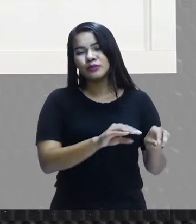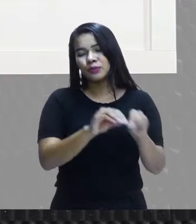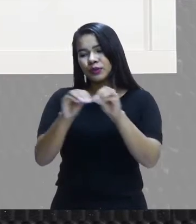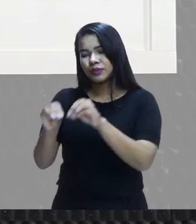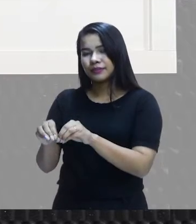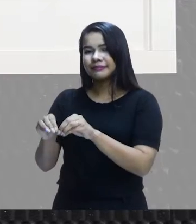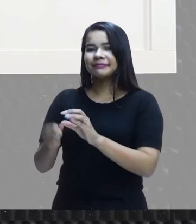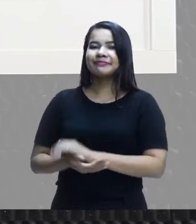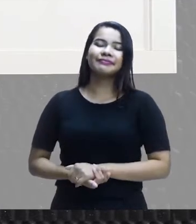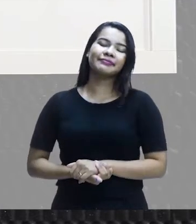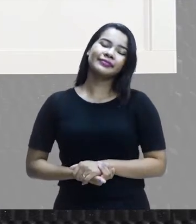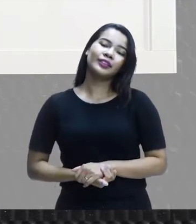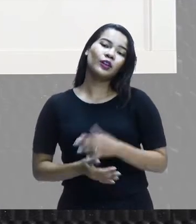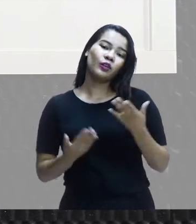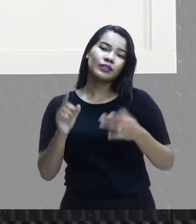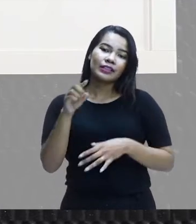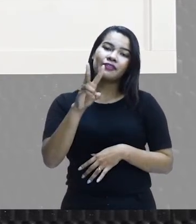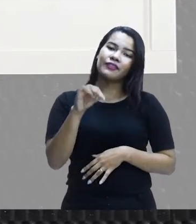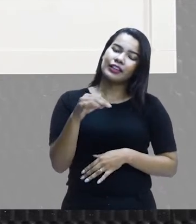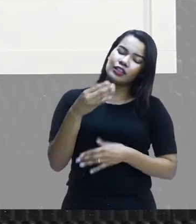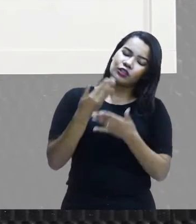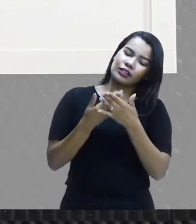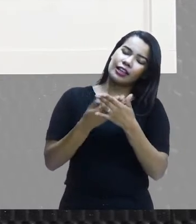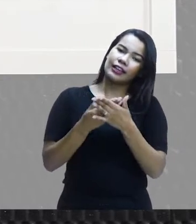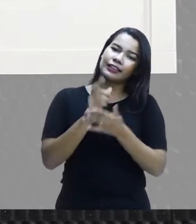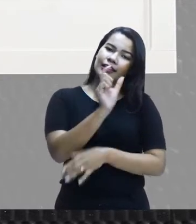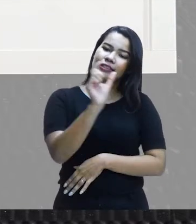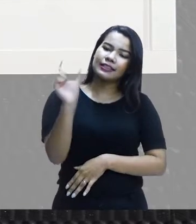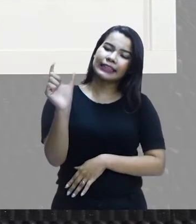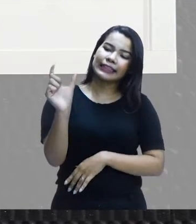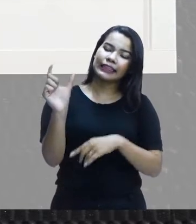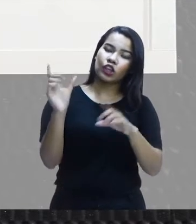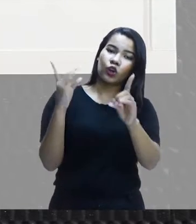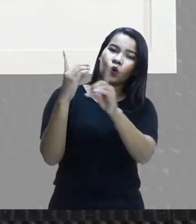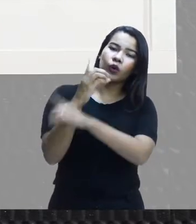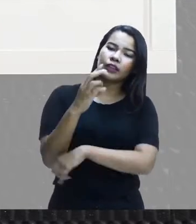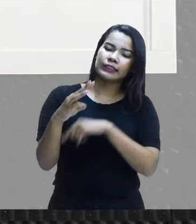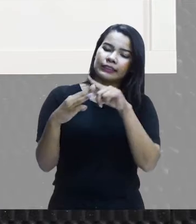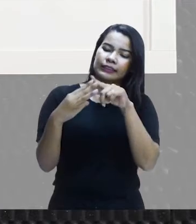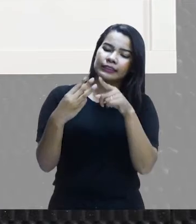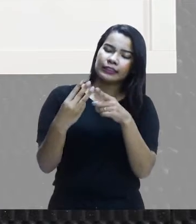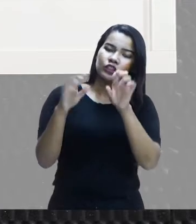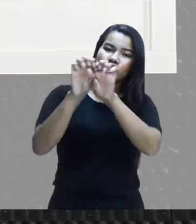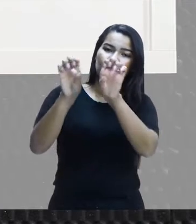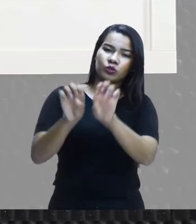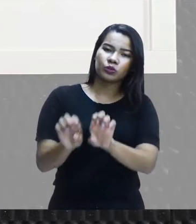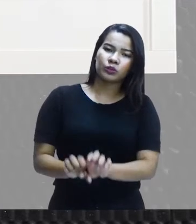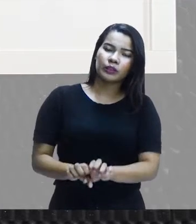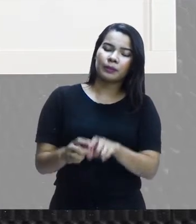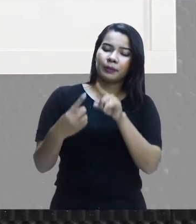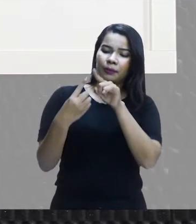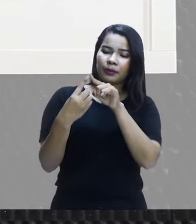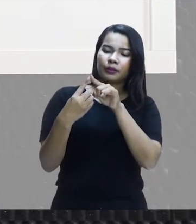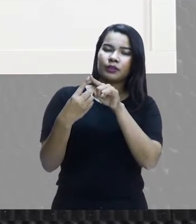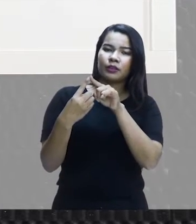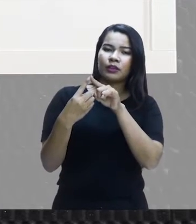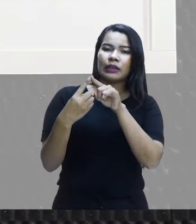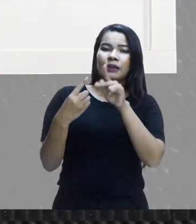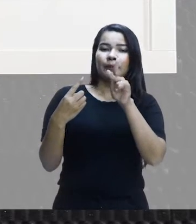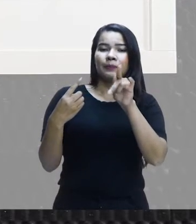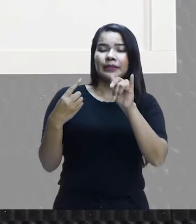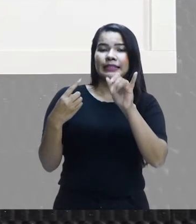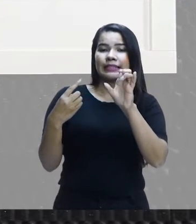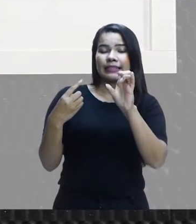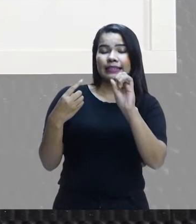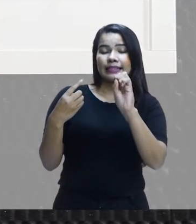Os protozoários, quando você vai estudar a classificação, tu encontra 3 tipos de estrutura de locomoção. Tu encontra os